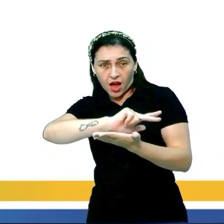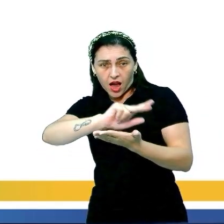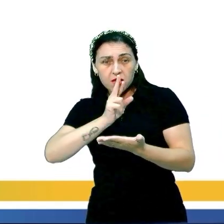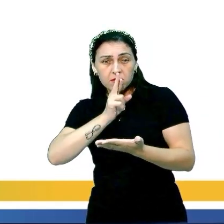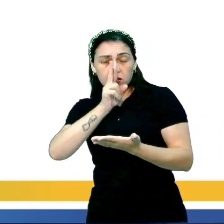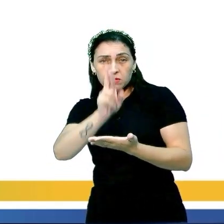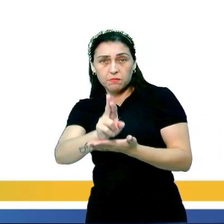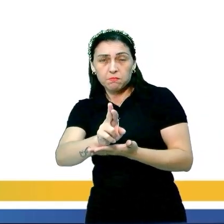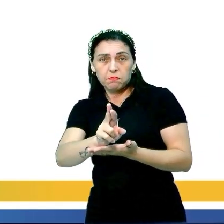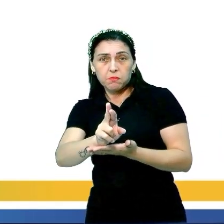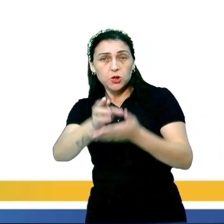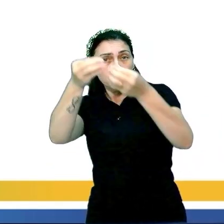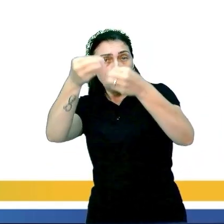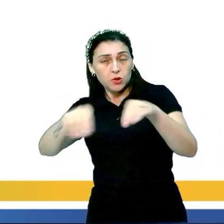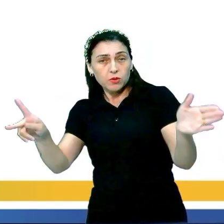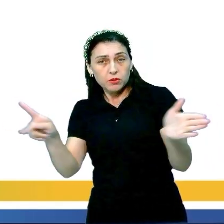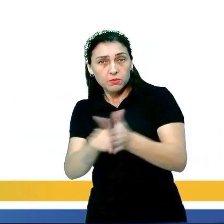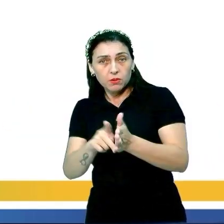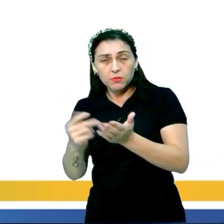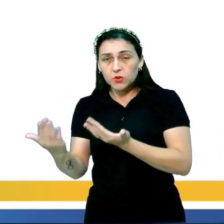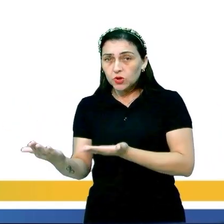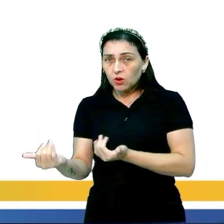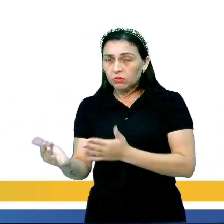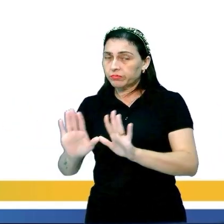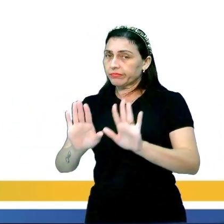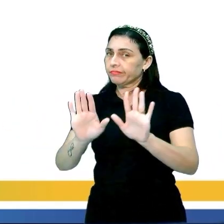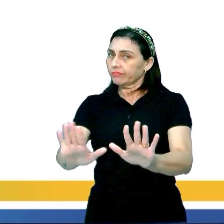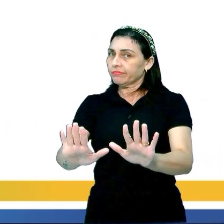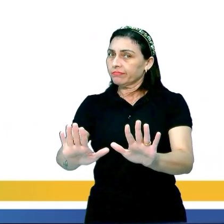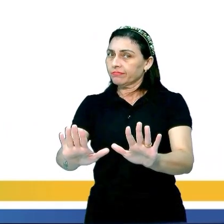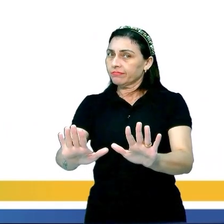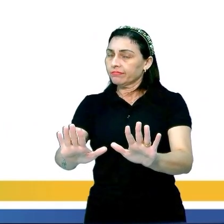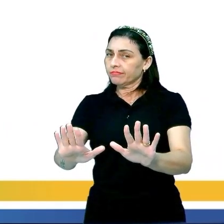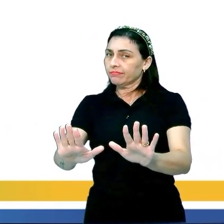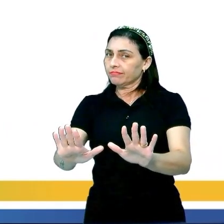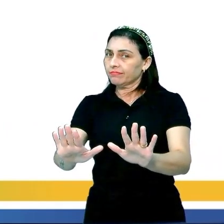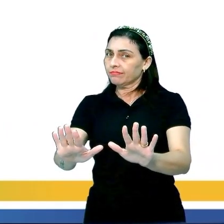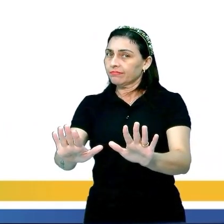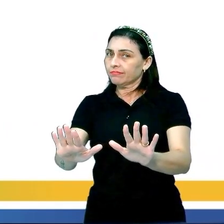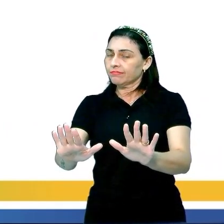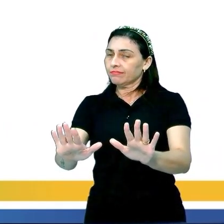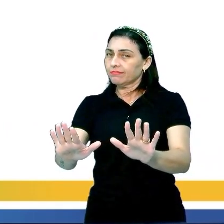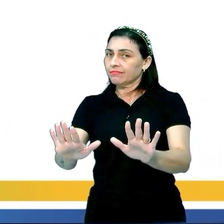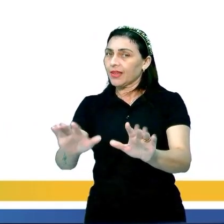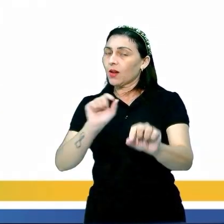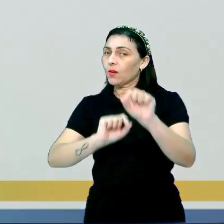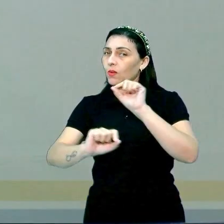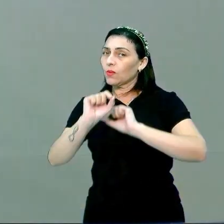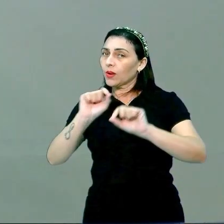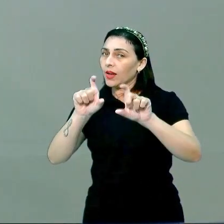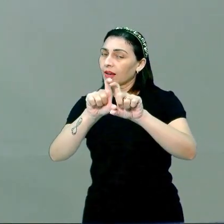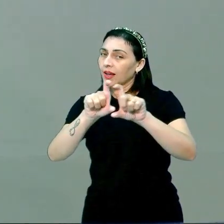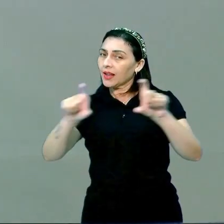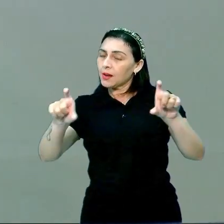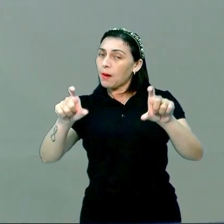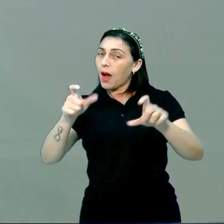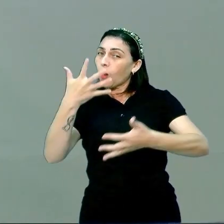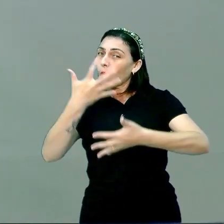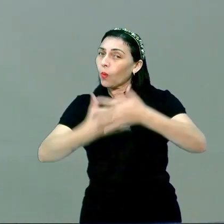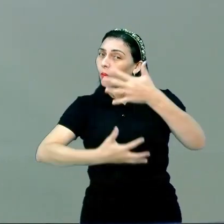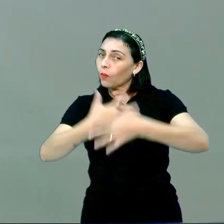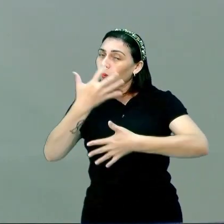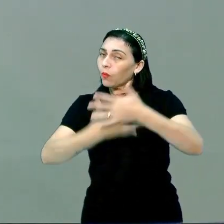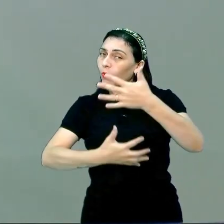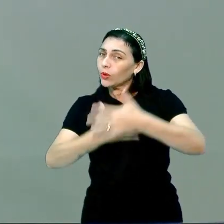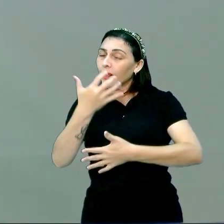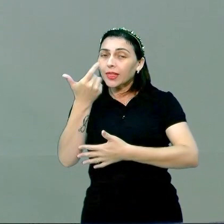vezes resulta contra eles. Opa, tá vendo? Esse enunciador é aquela, galera, que